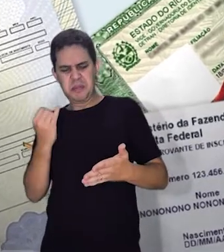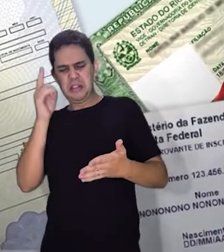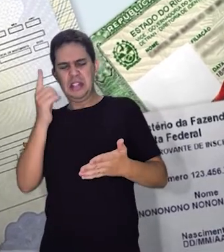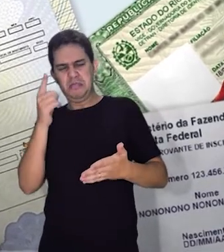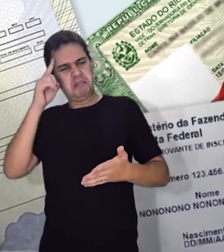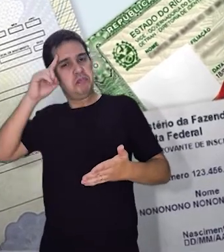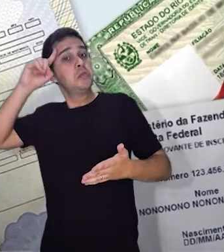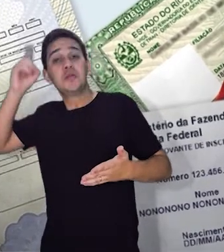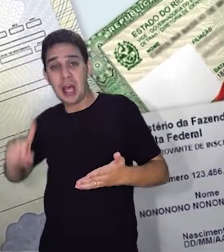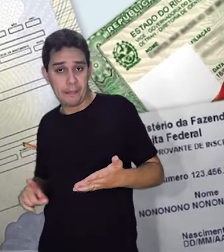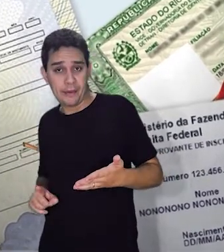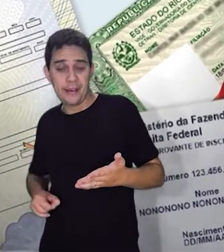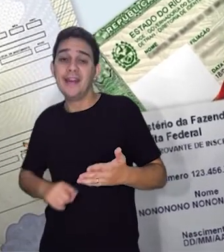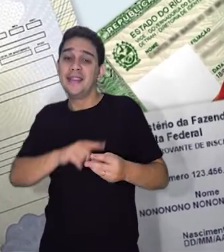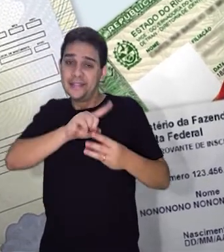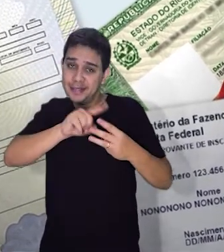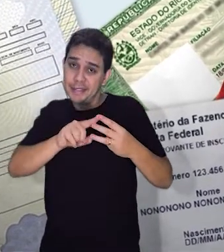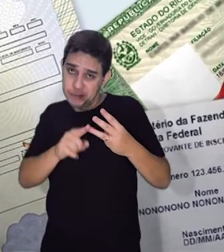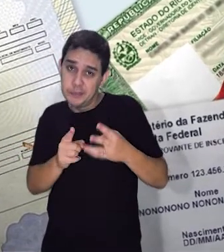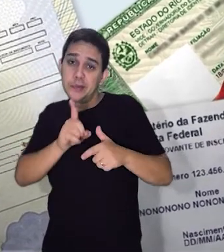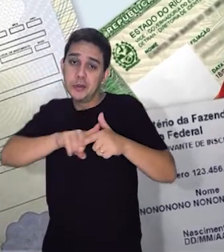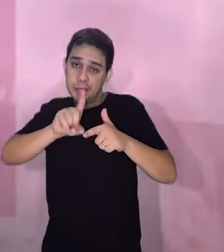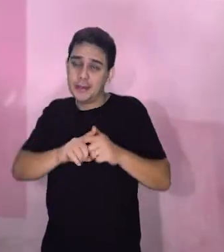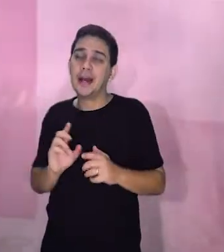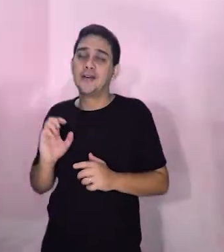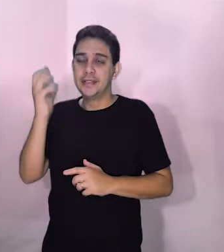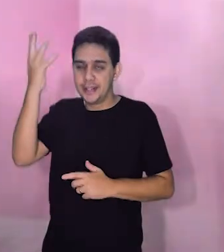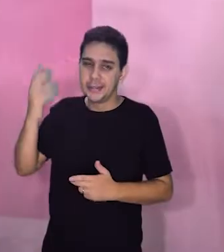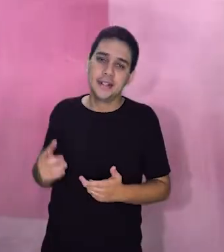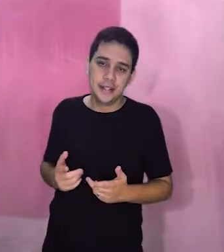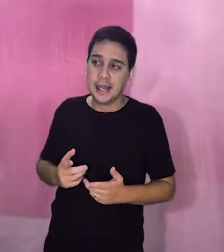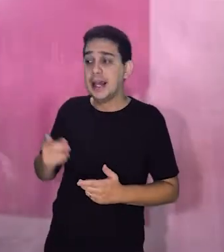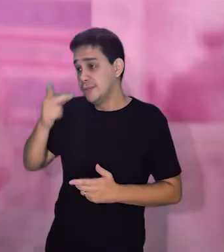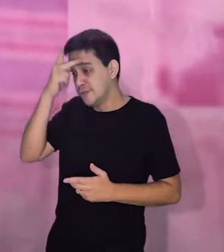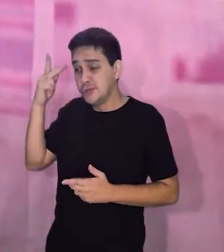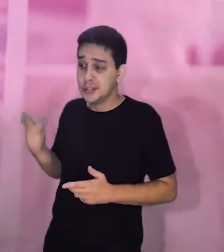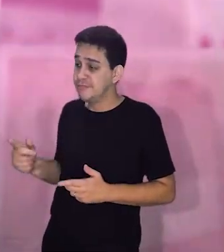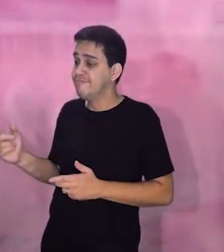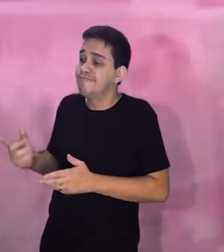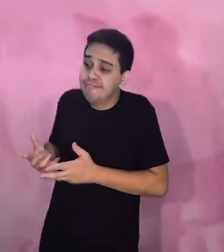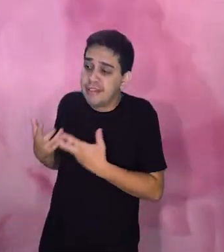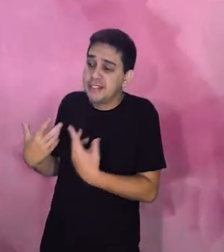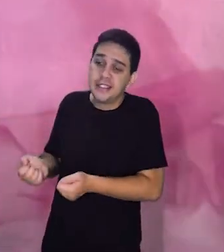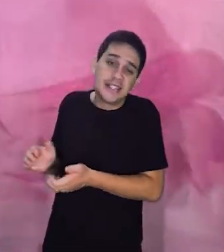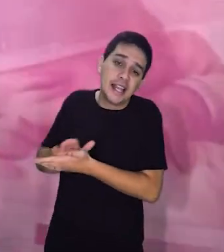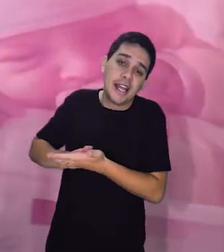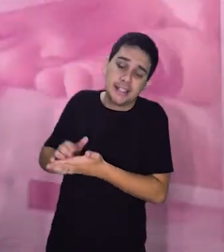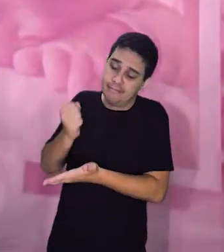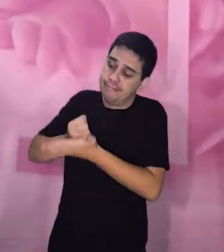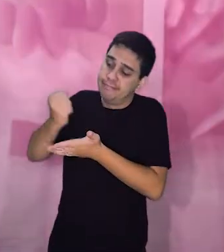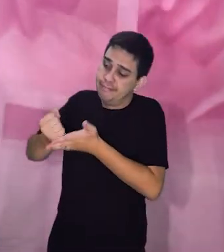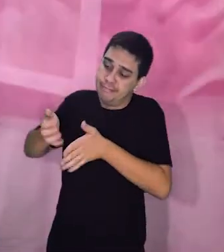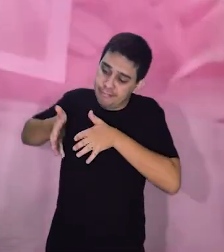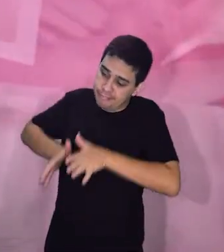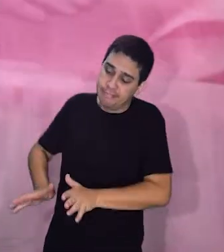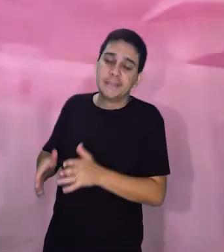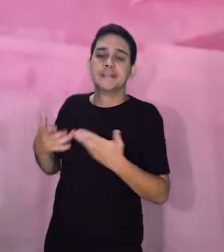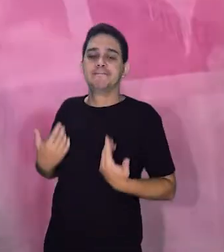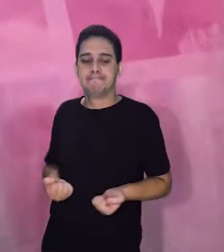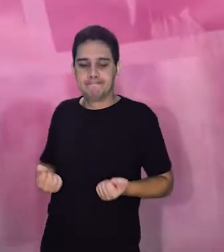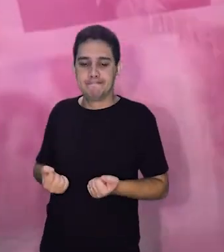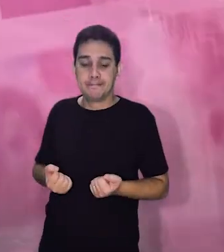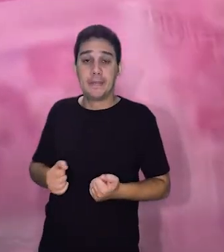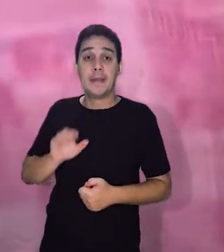ao adiamento da documentação do nascimento. Para promover a erradicação de subregistro de crianças